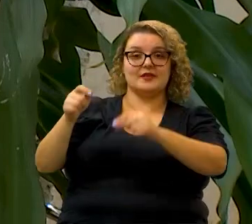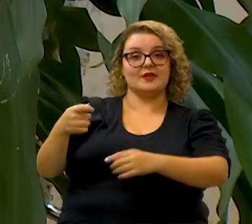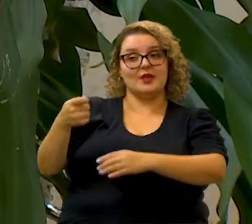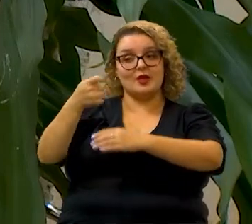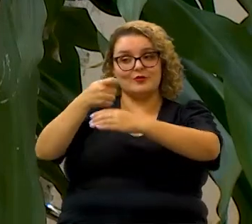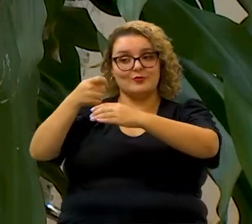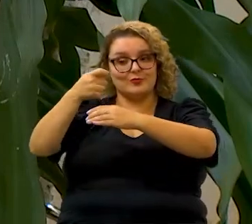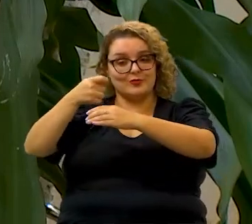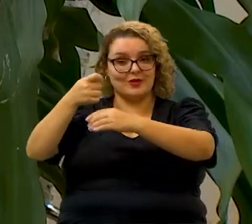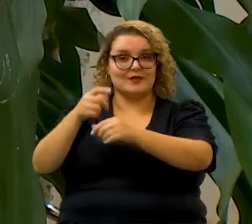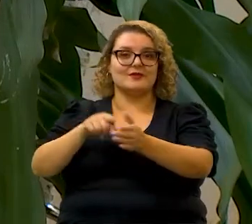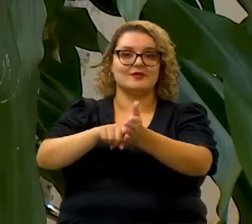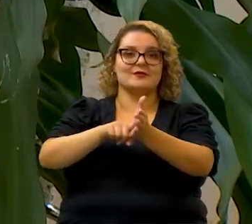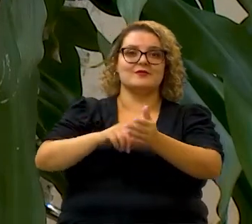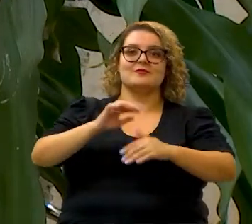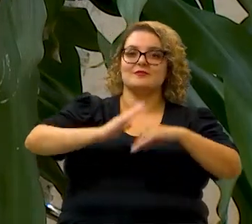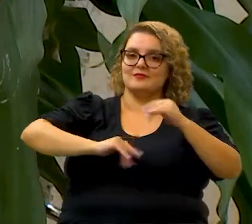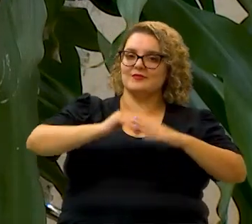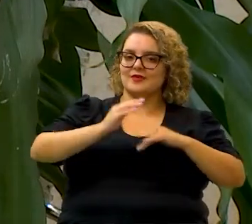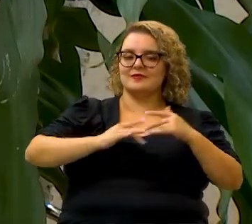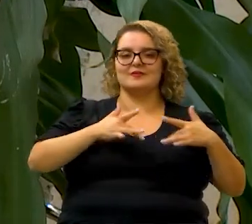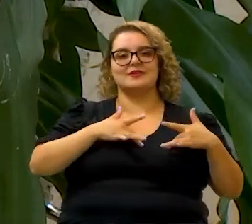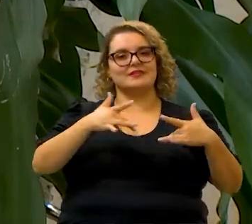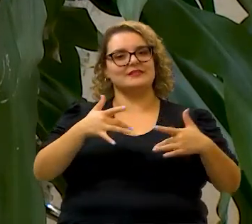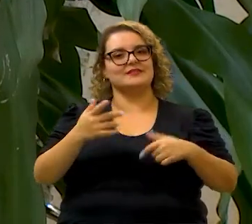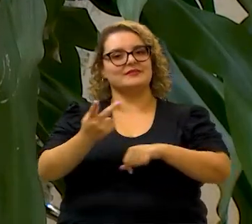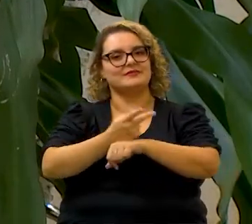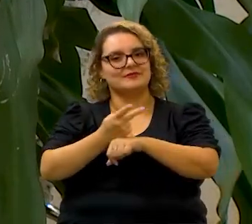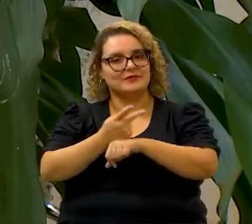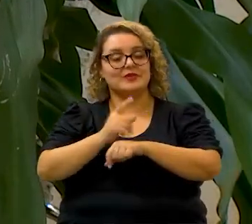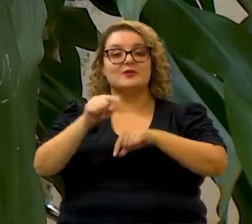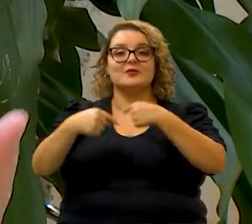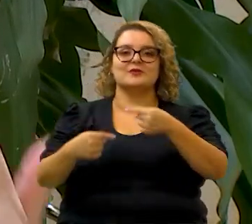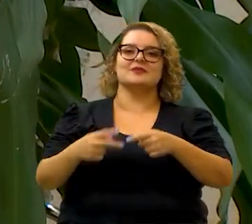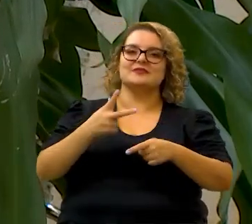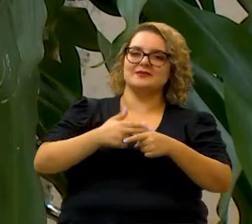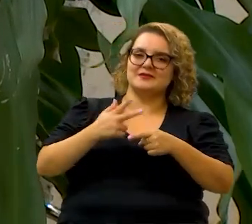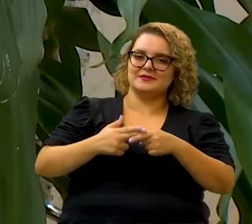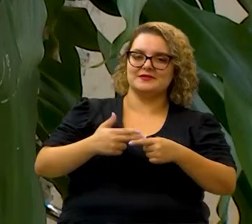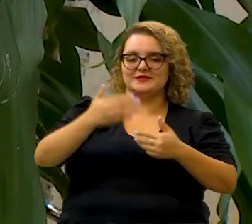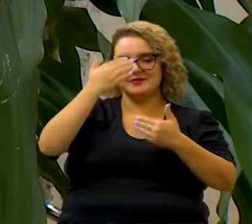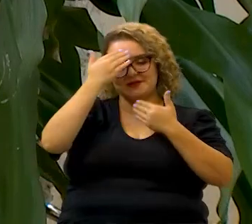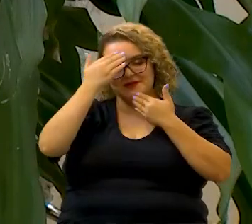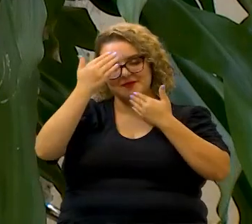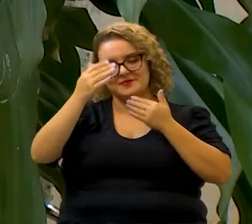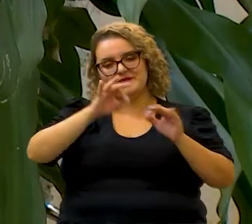Campinas. Ali naquela lupa de pesquisa, digita Mãos Solidárias e você vai resgatar